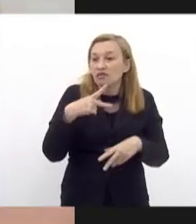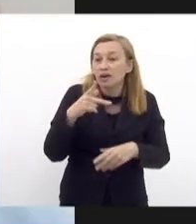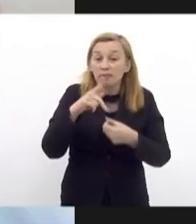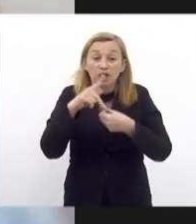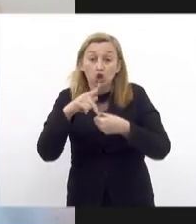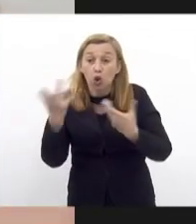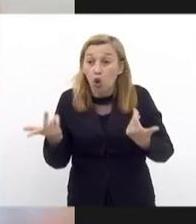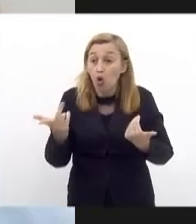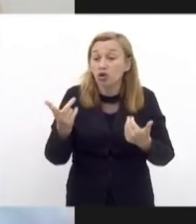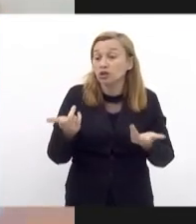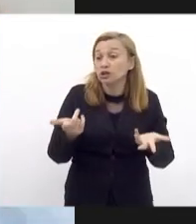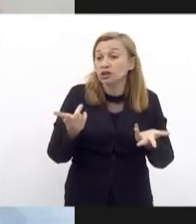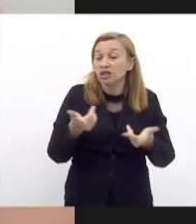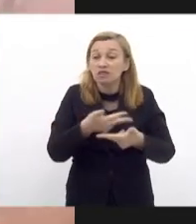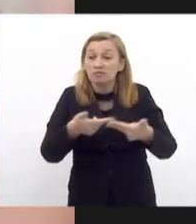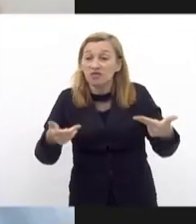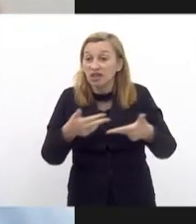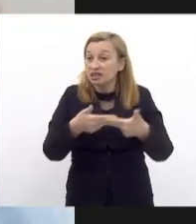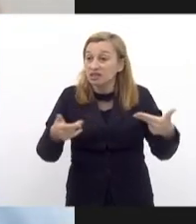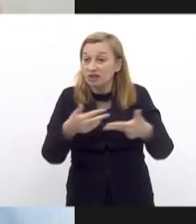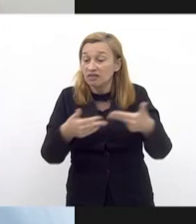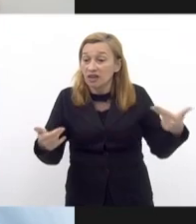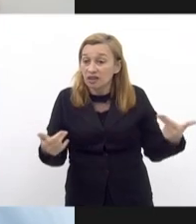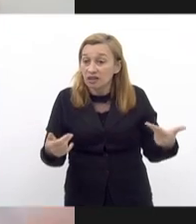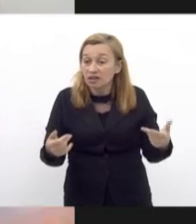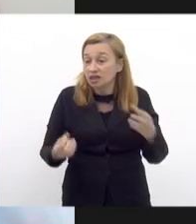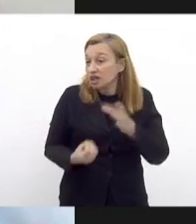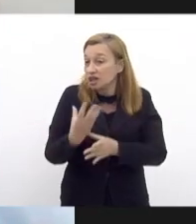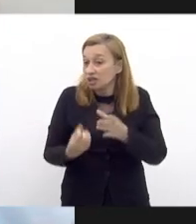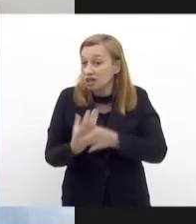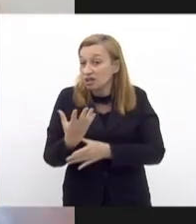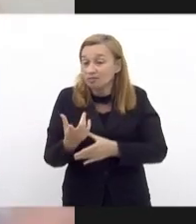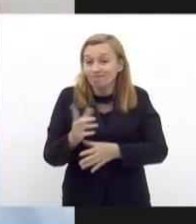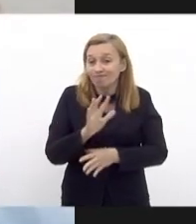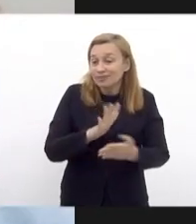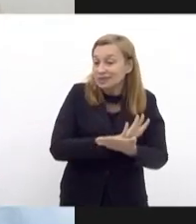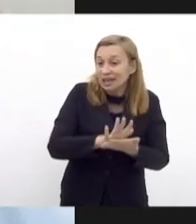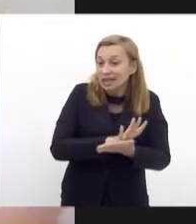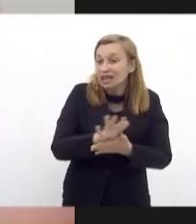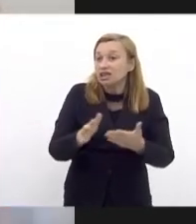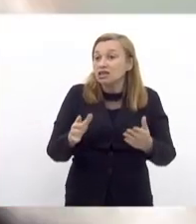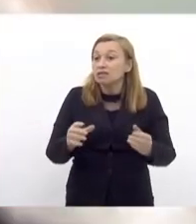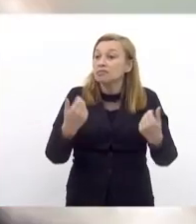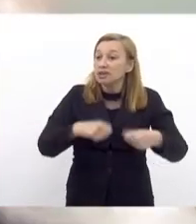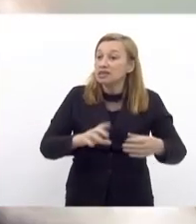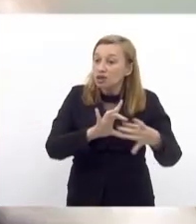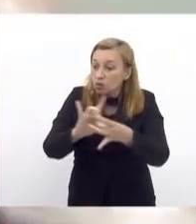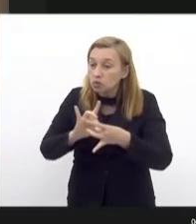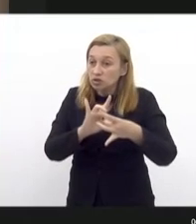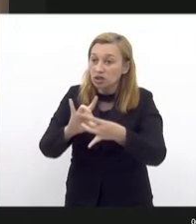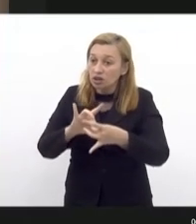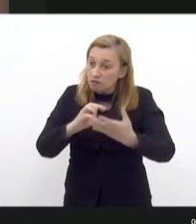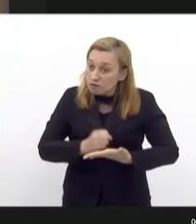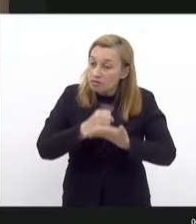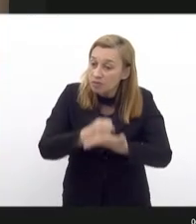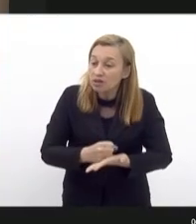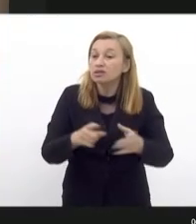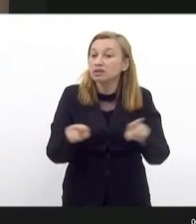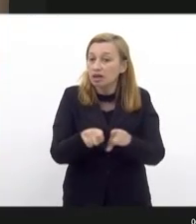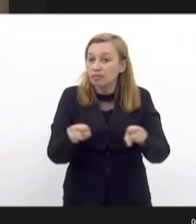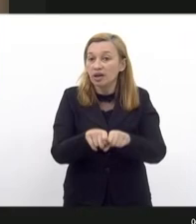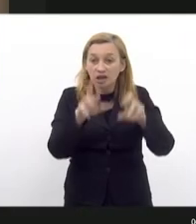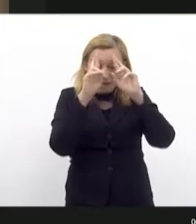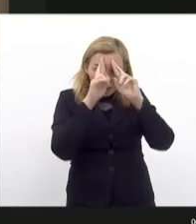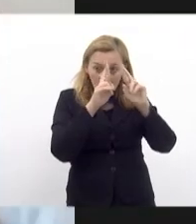petróleo, vão gerar centenas de milhares, não estão gerando. A gente tem que ter união, firmeza e, principalmente, respeito,